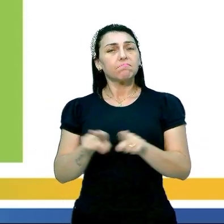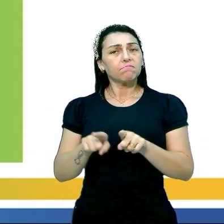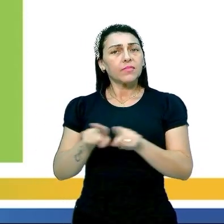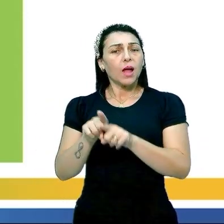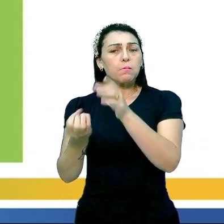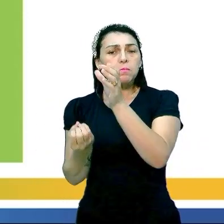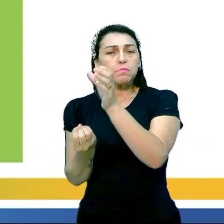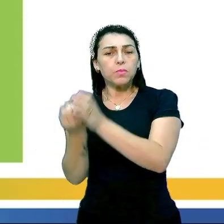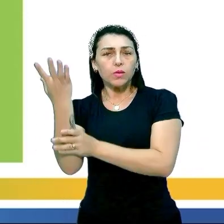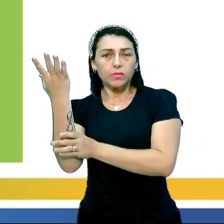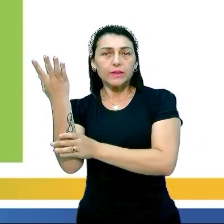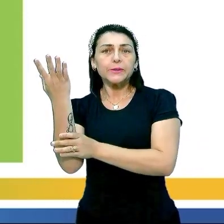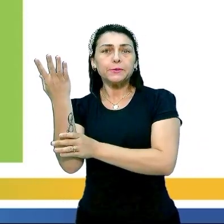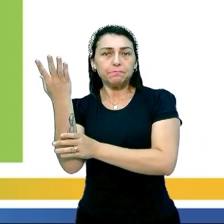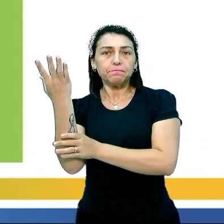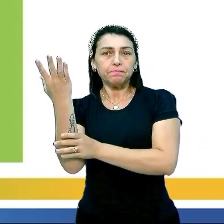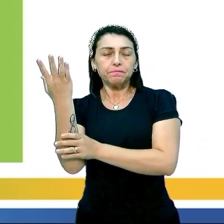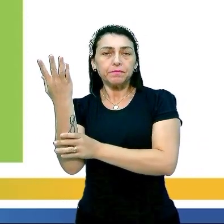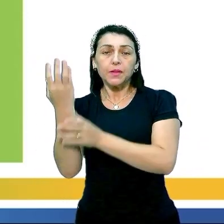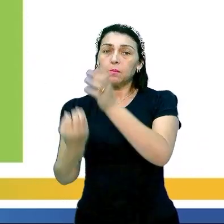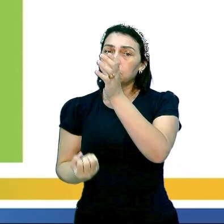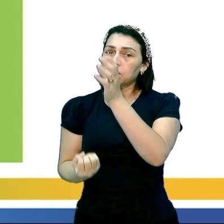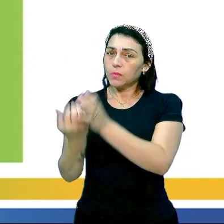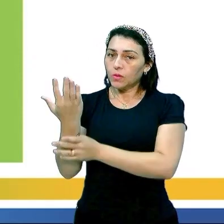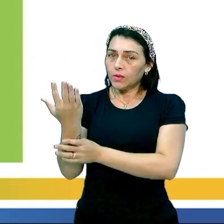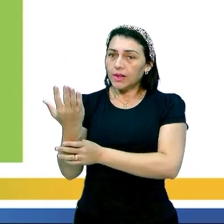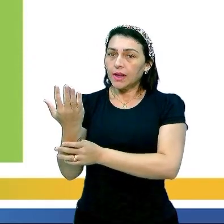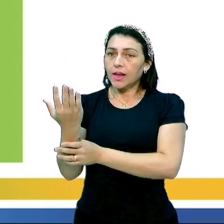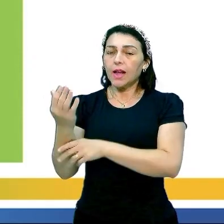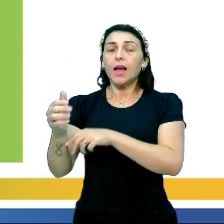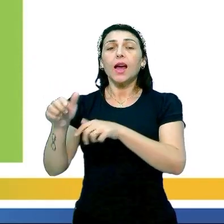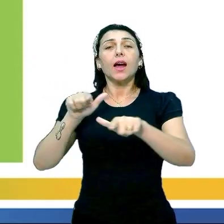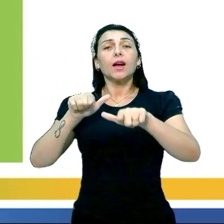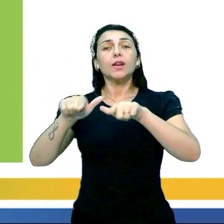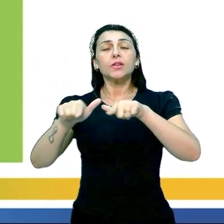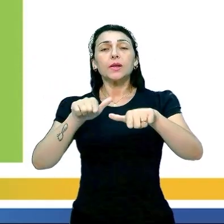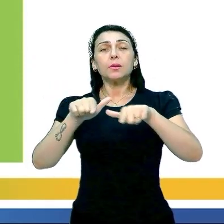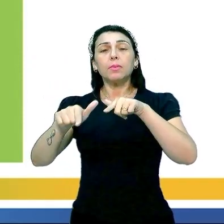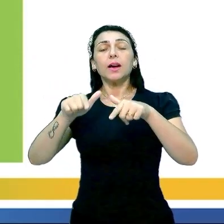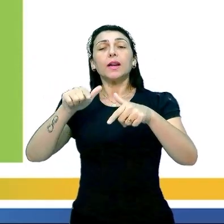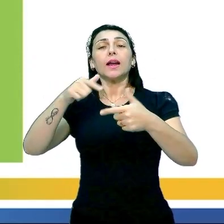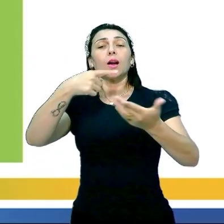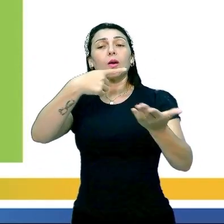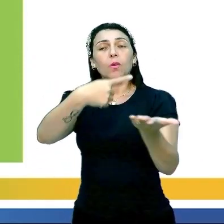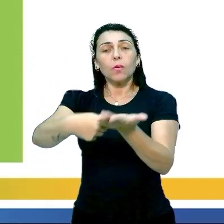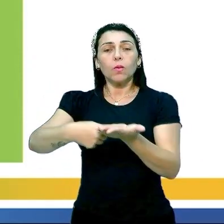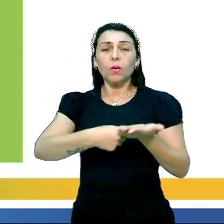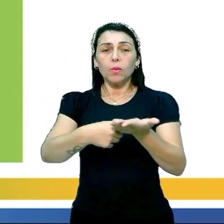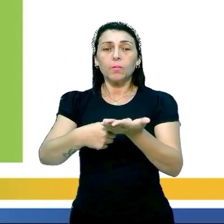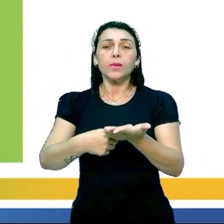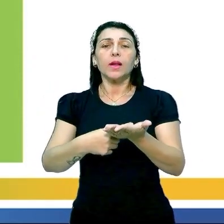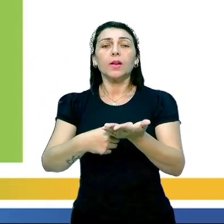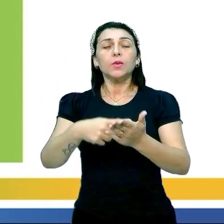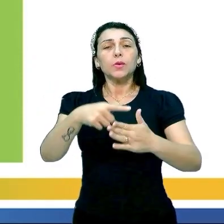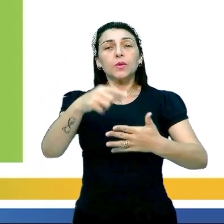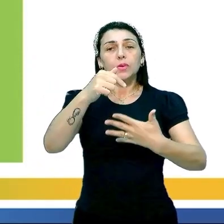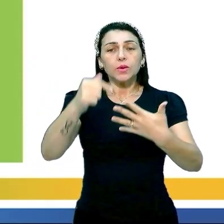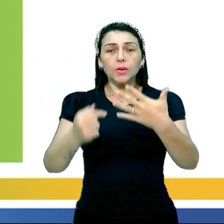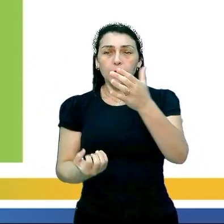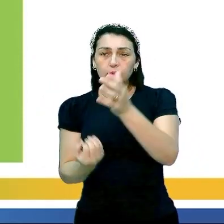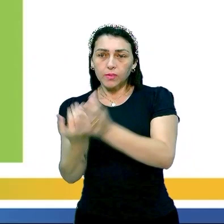a questão da produção. Produção é a atividade da combinação dos fatores